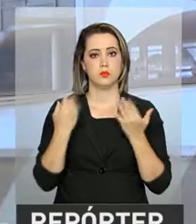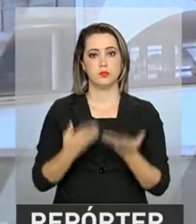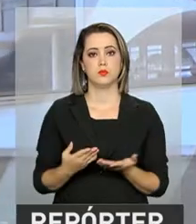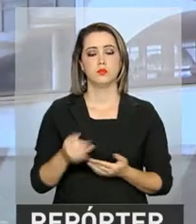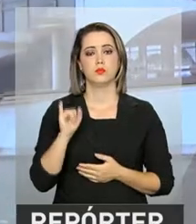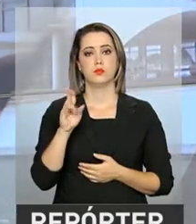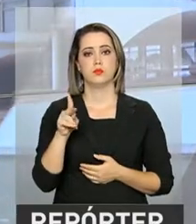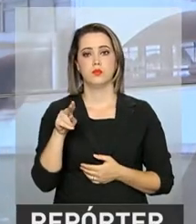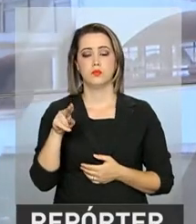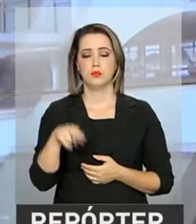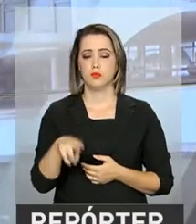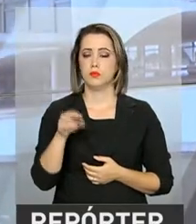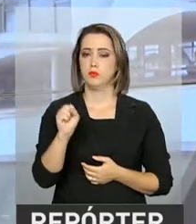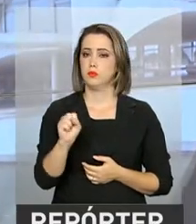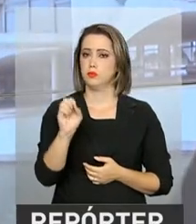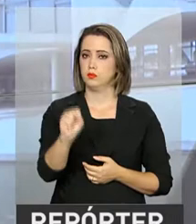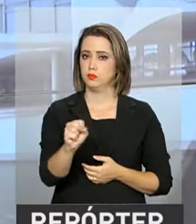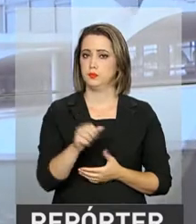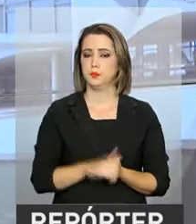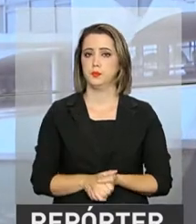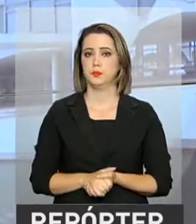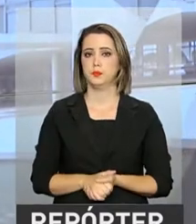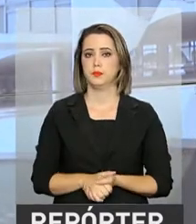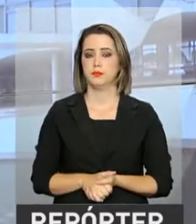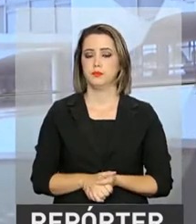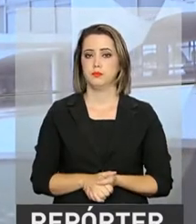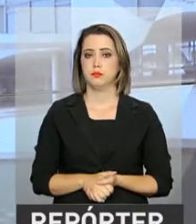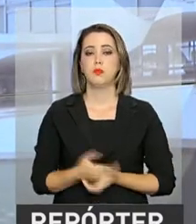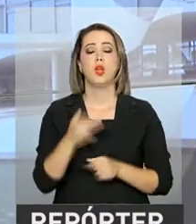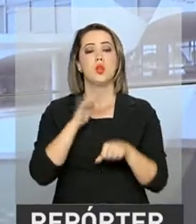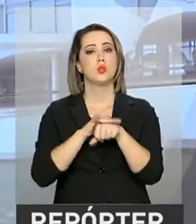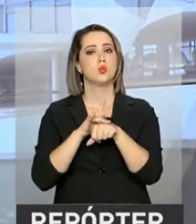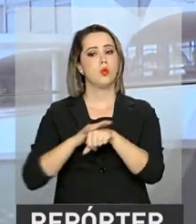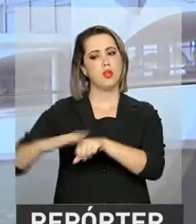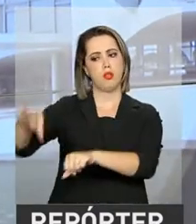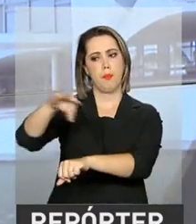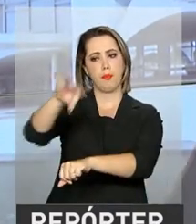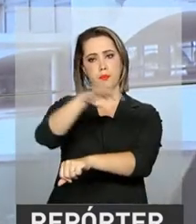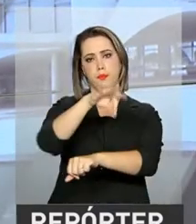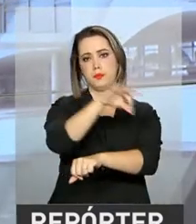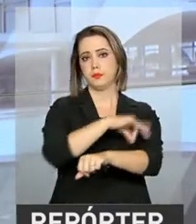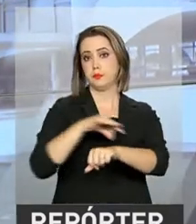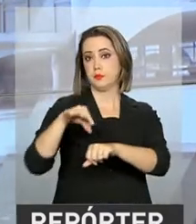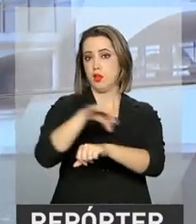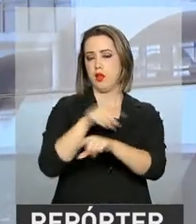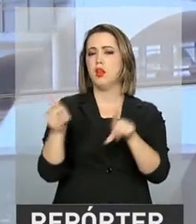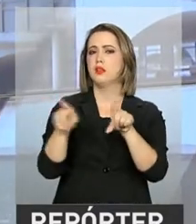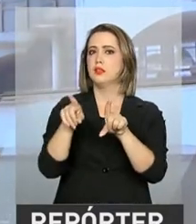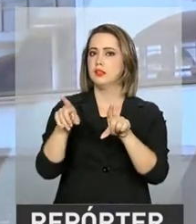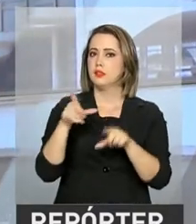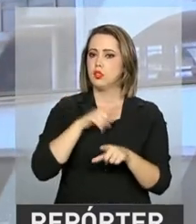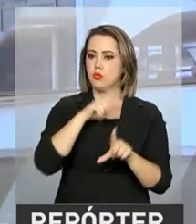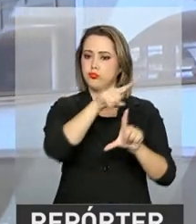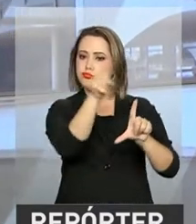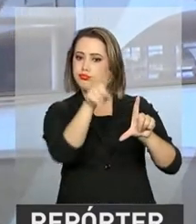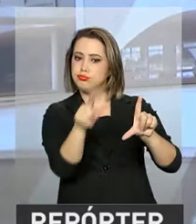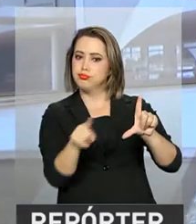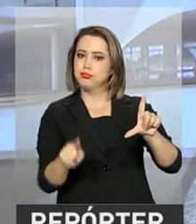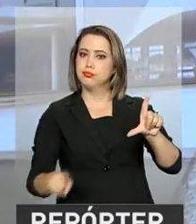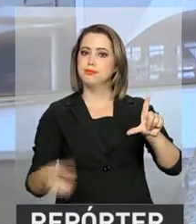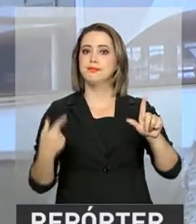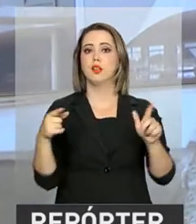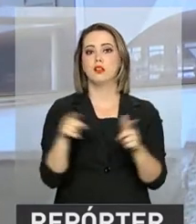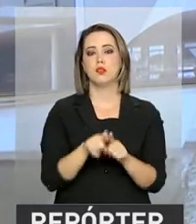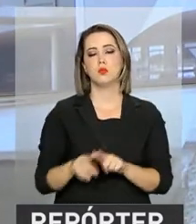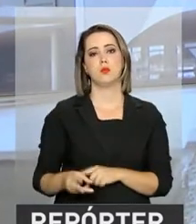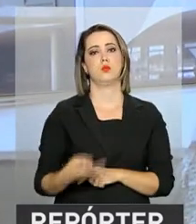Previdência. Os casos de doenças transmitidas pelo mosquito Aedes aegypti tiveram queda nos 3 primeiros meses do